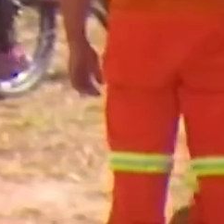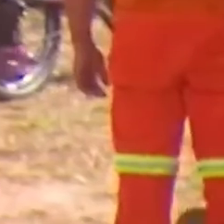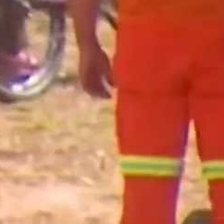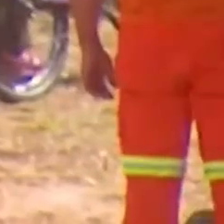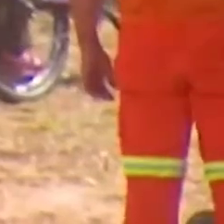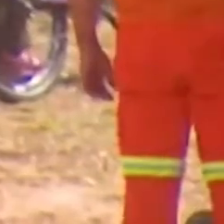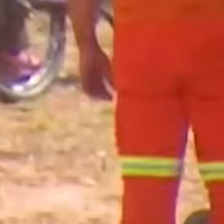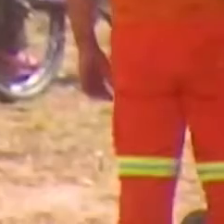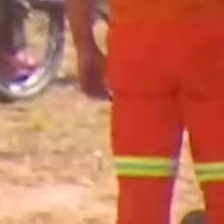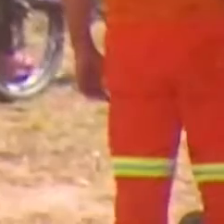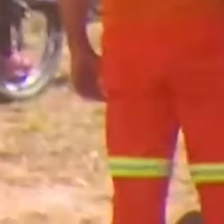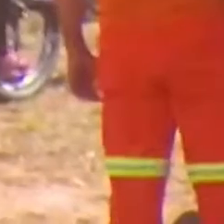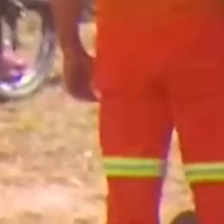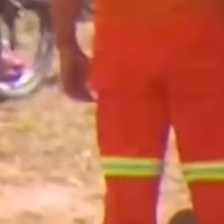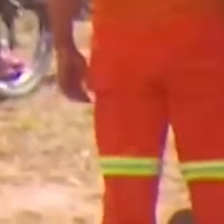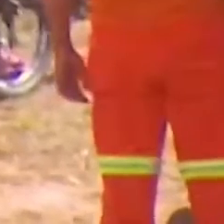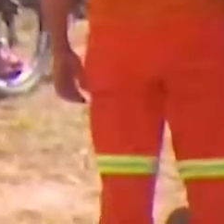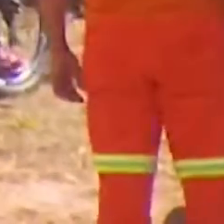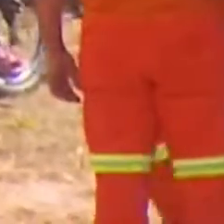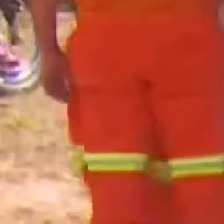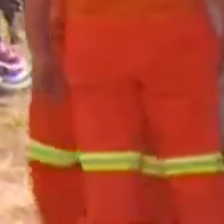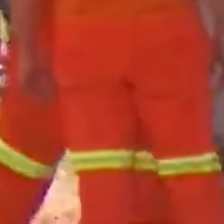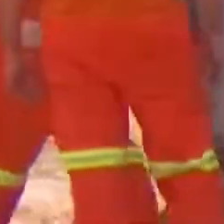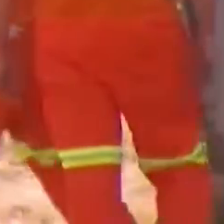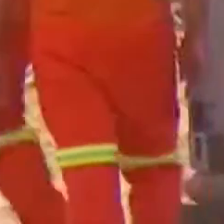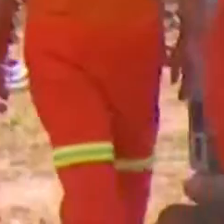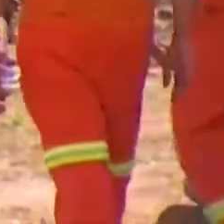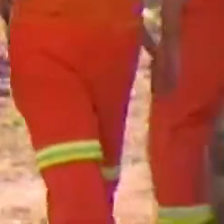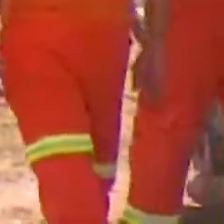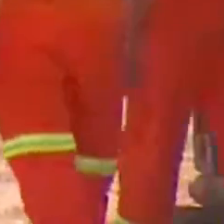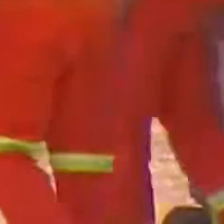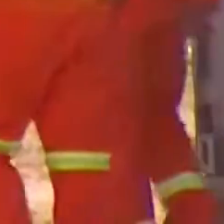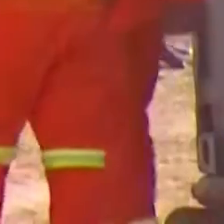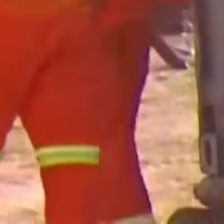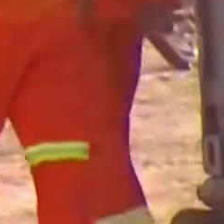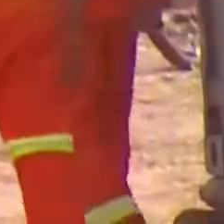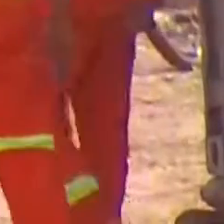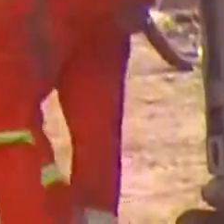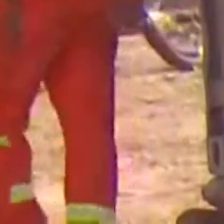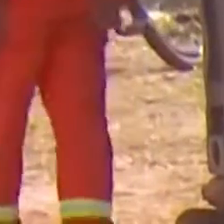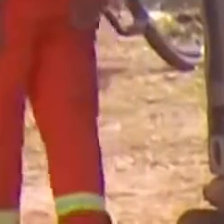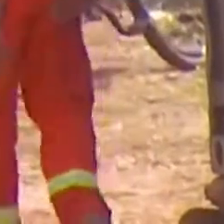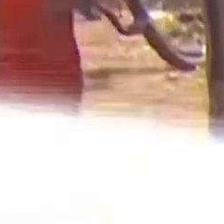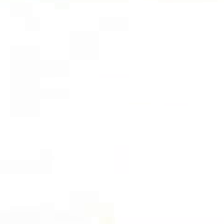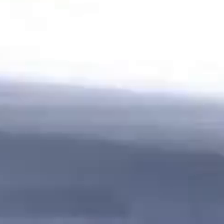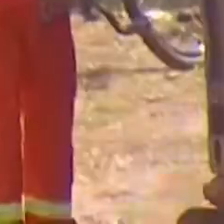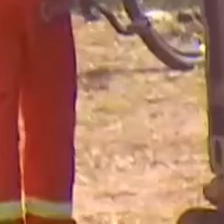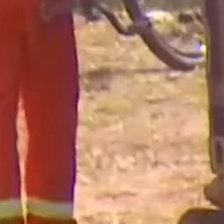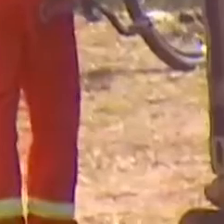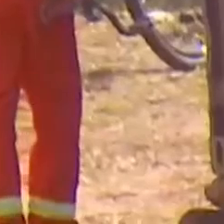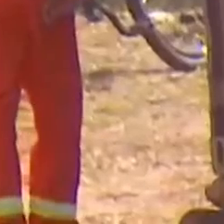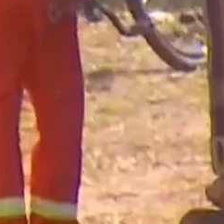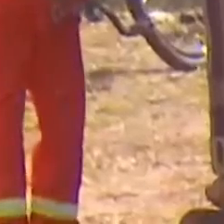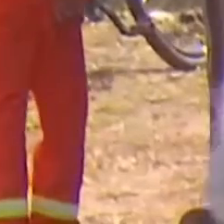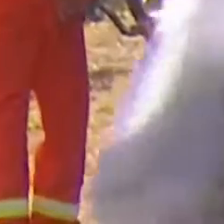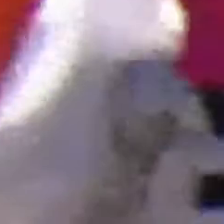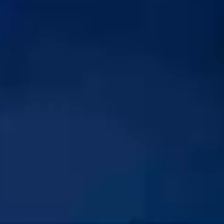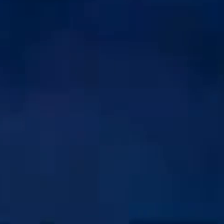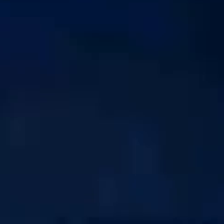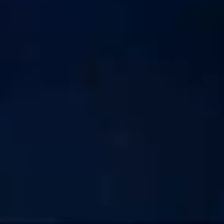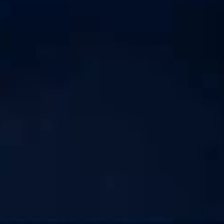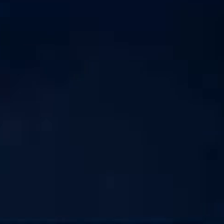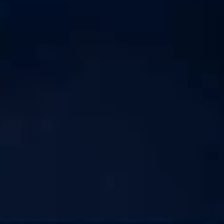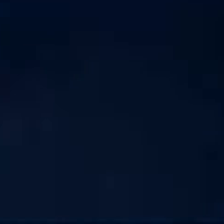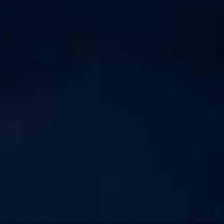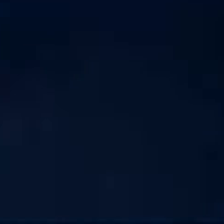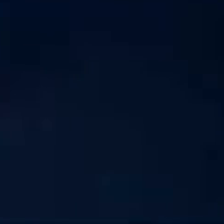Na segunda-feira, dia 23, iniciaram as obras para a construção da ciclovia na Vila União. A obra é